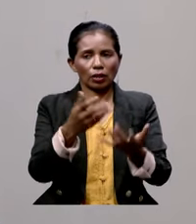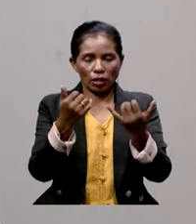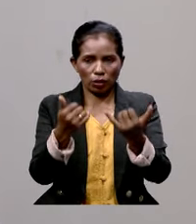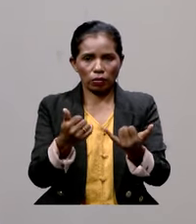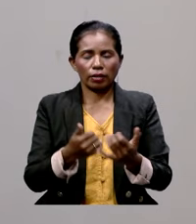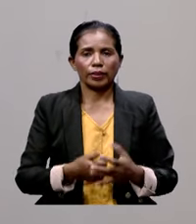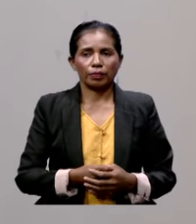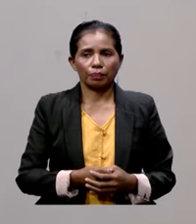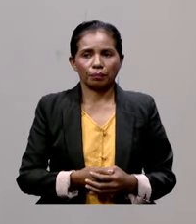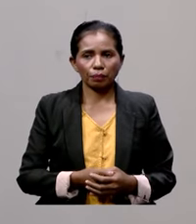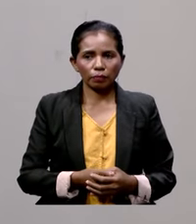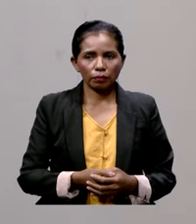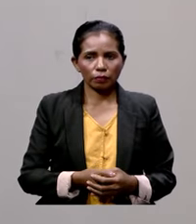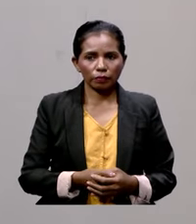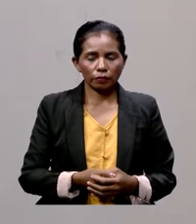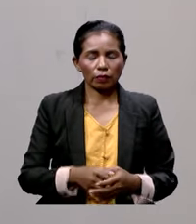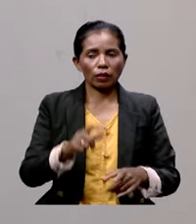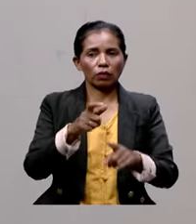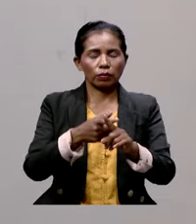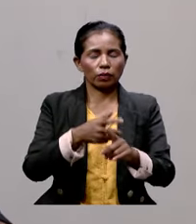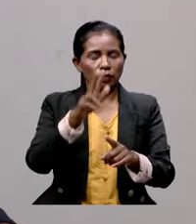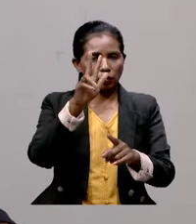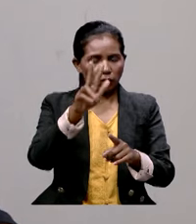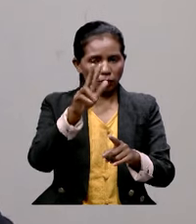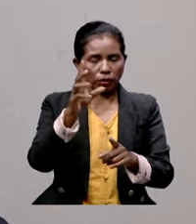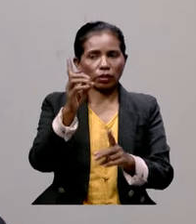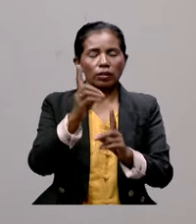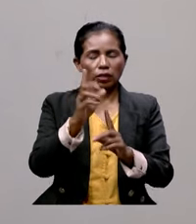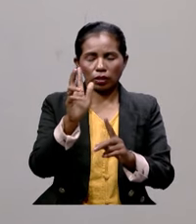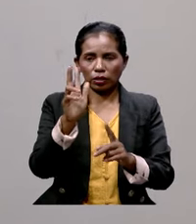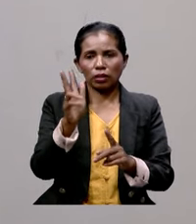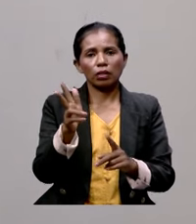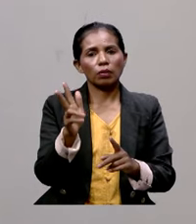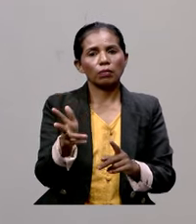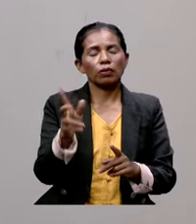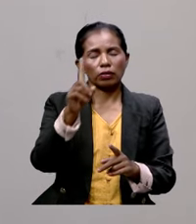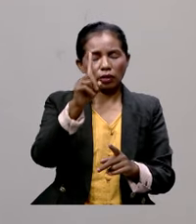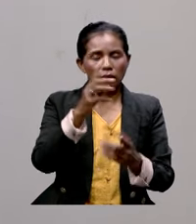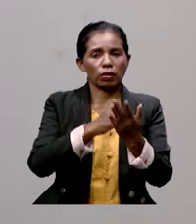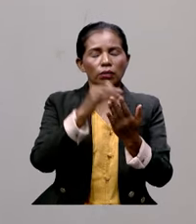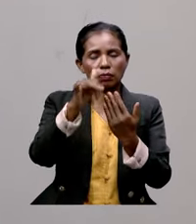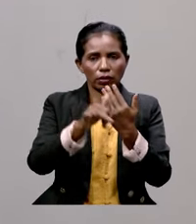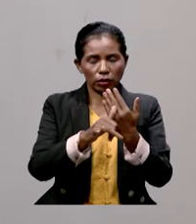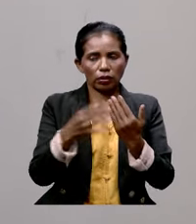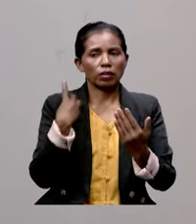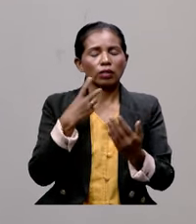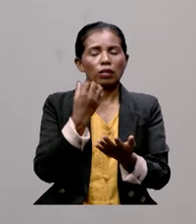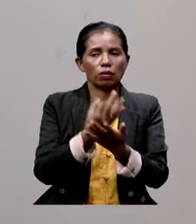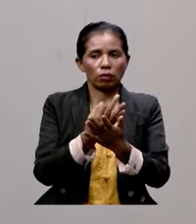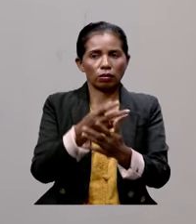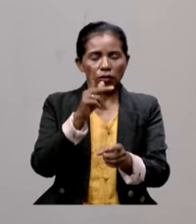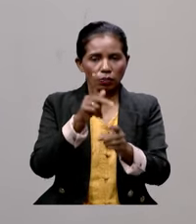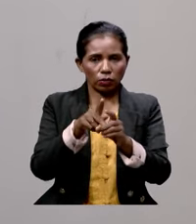down, e trimestral primeiro, to dia 31 de março 2024, ita ninha fundo minarai ninha